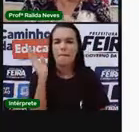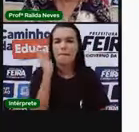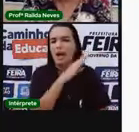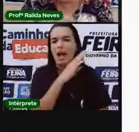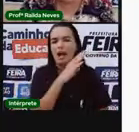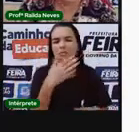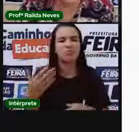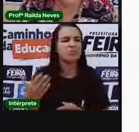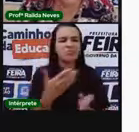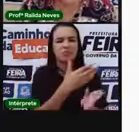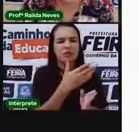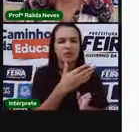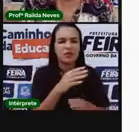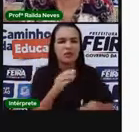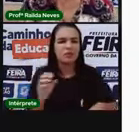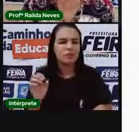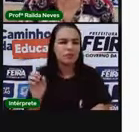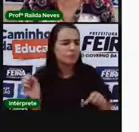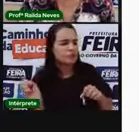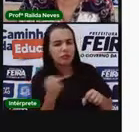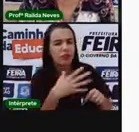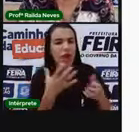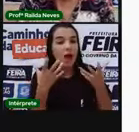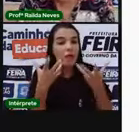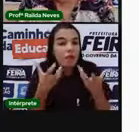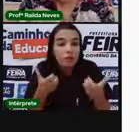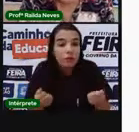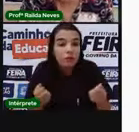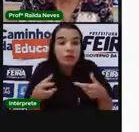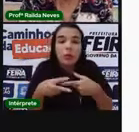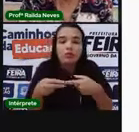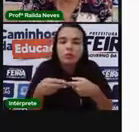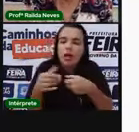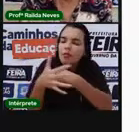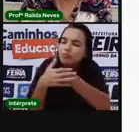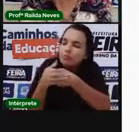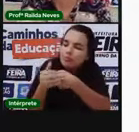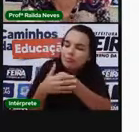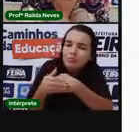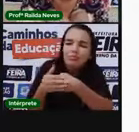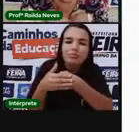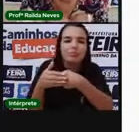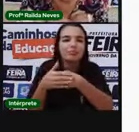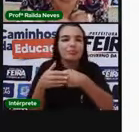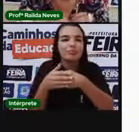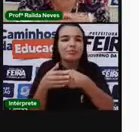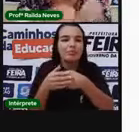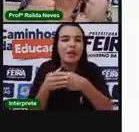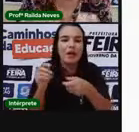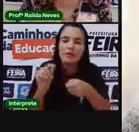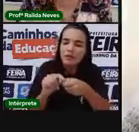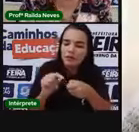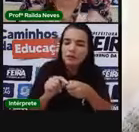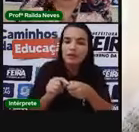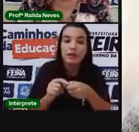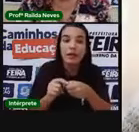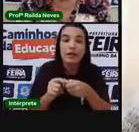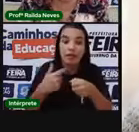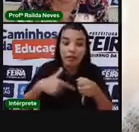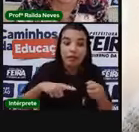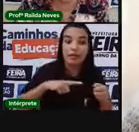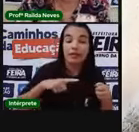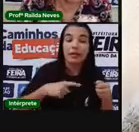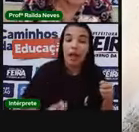joga a fofoca, joga tudo fora. Vamos usar o afeto como instrumento de sobrevivência